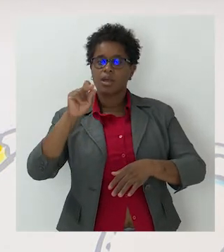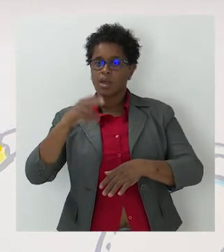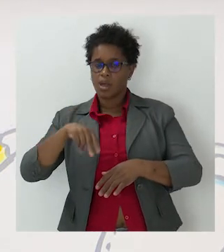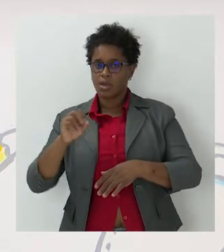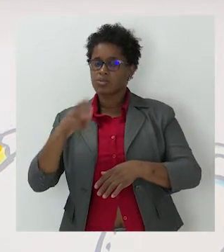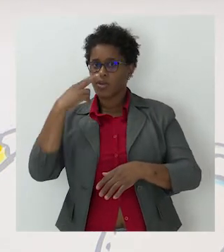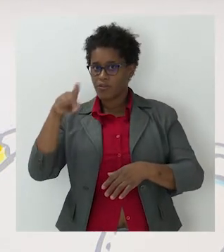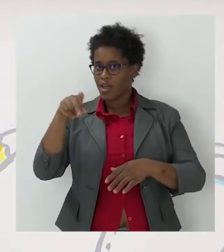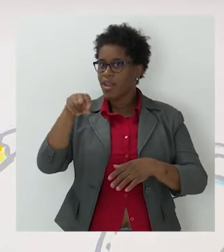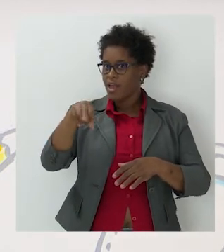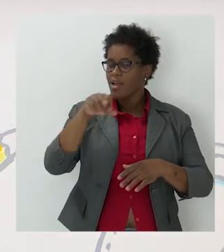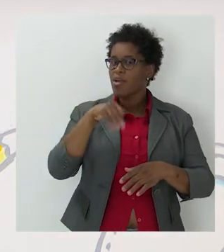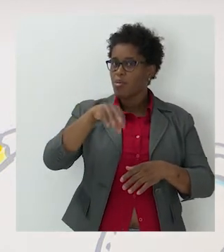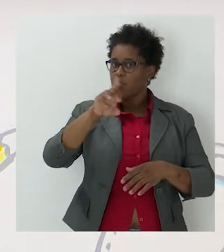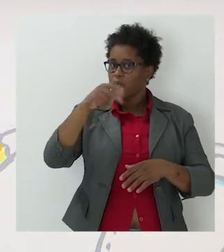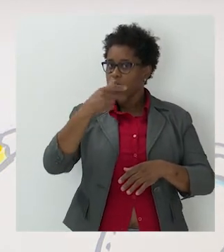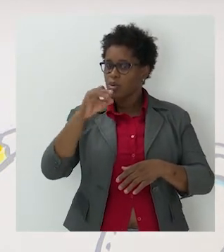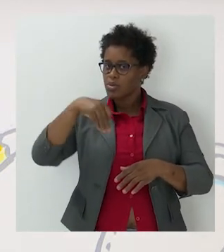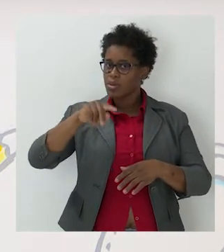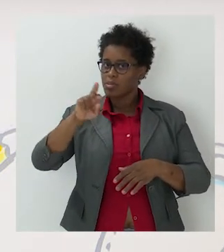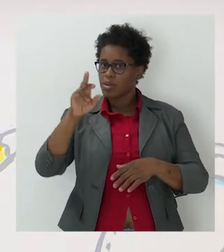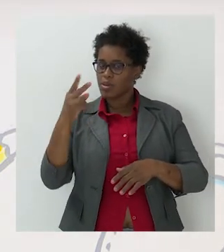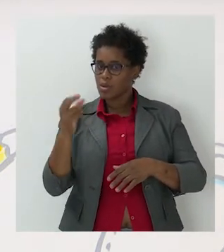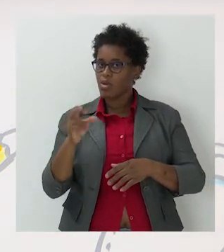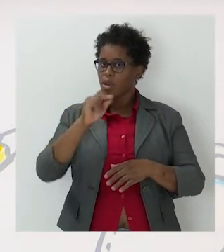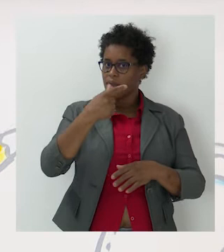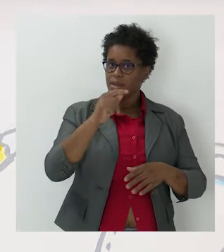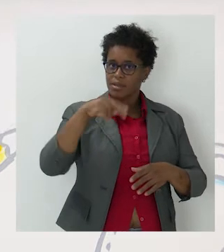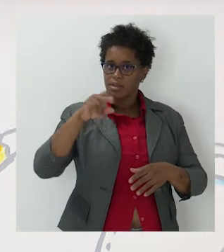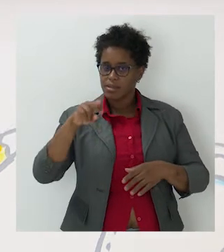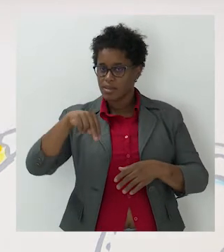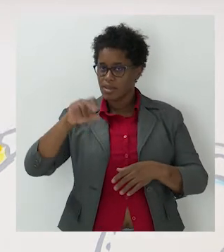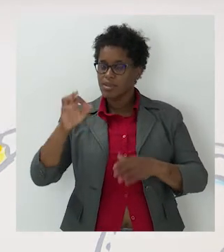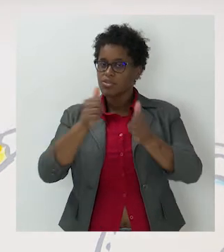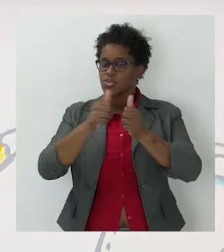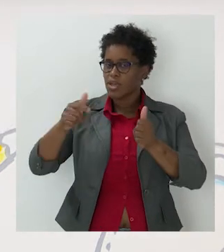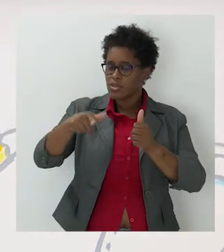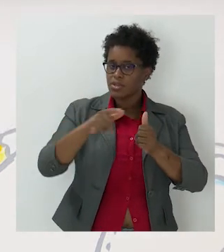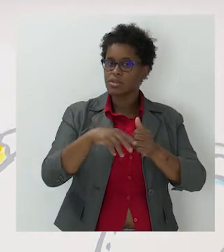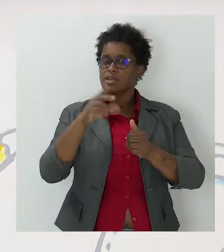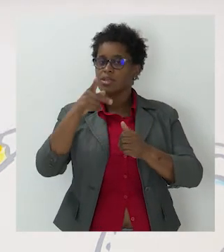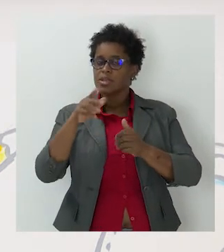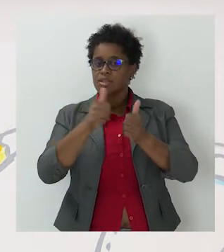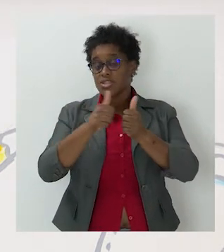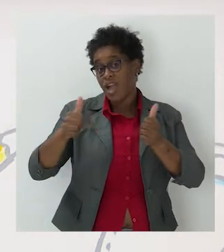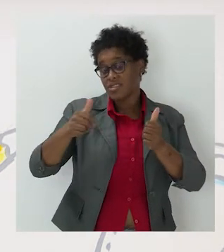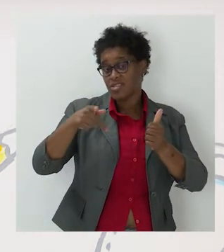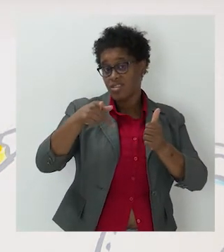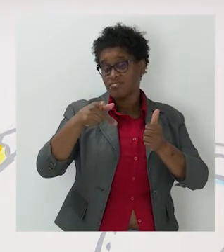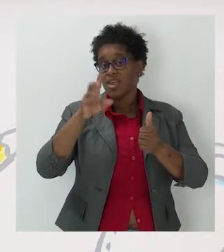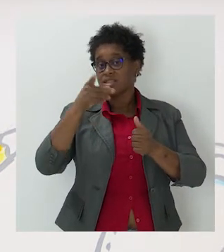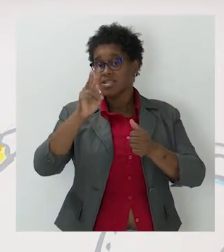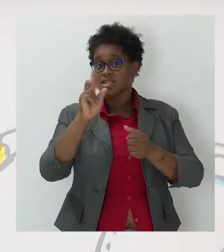de Pireu, Atenas, distam-se entre si a 6 quilômetros.